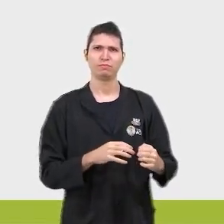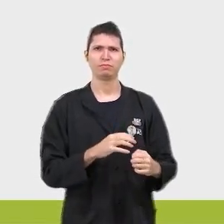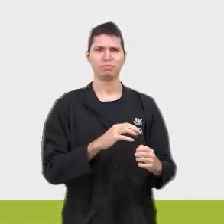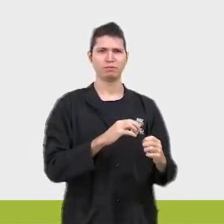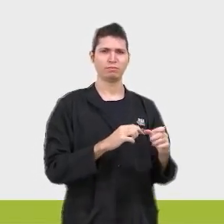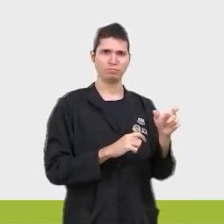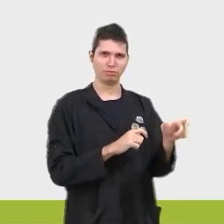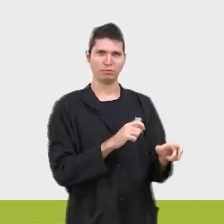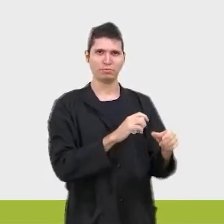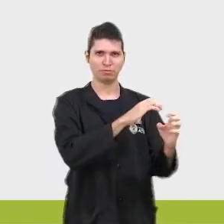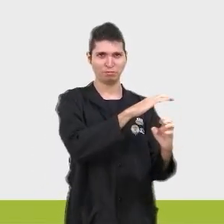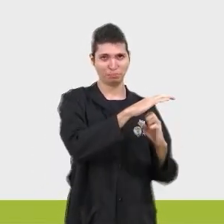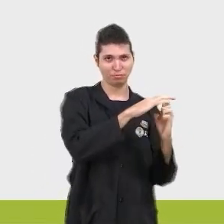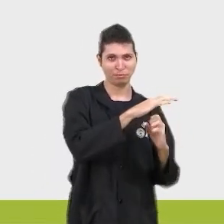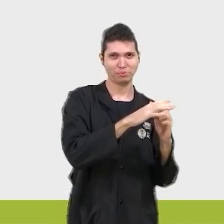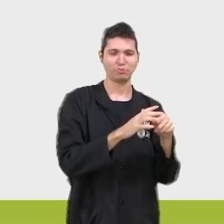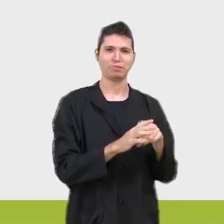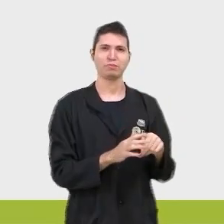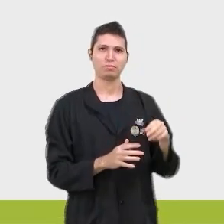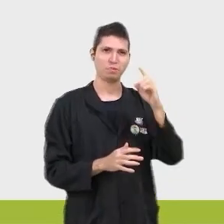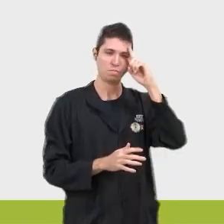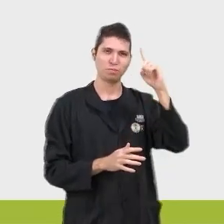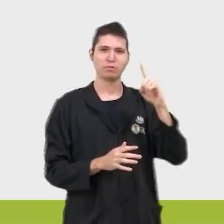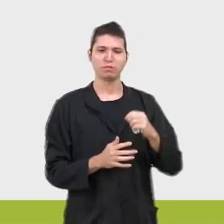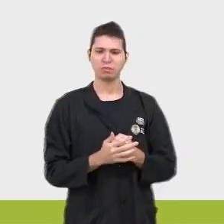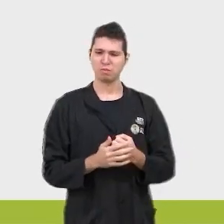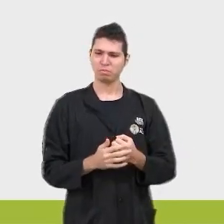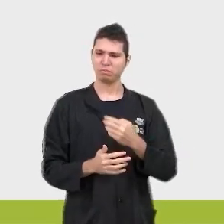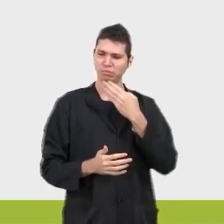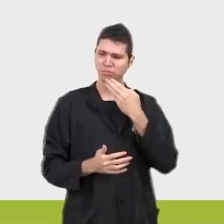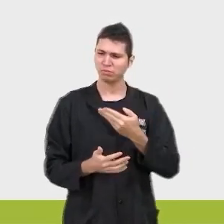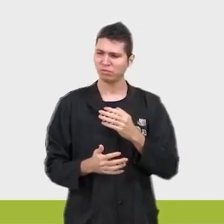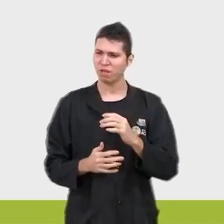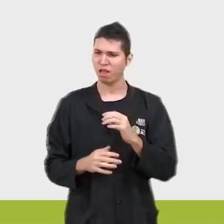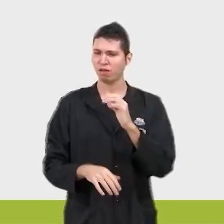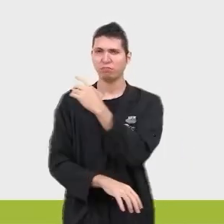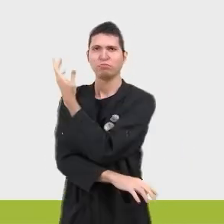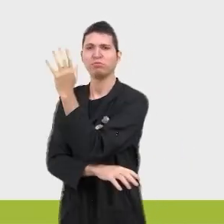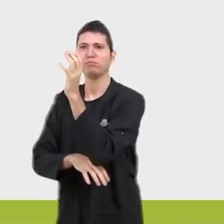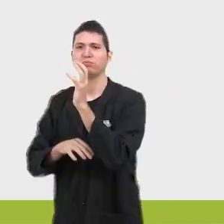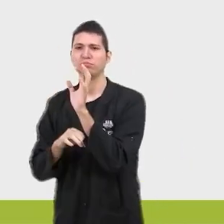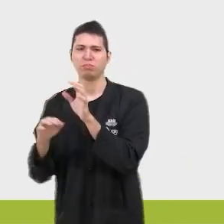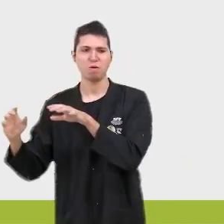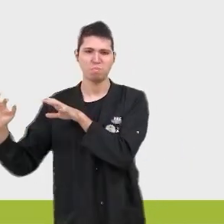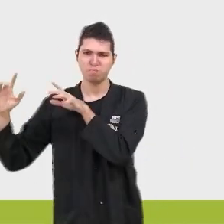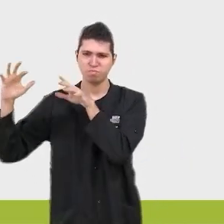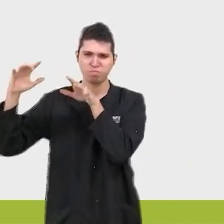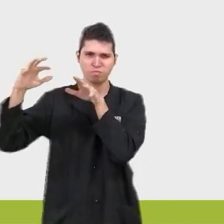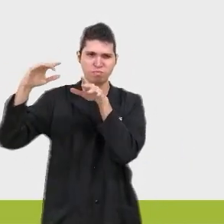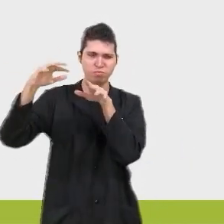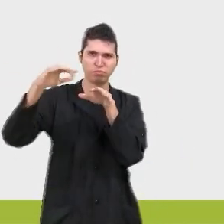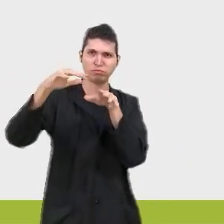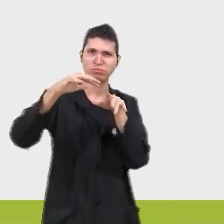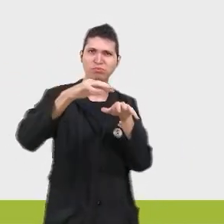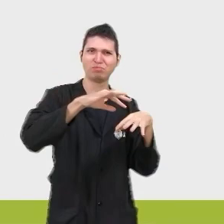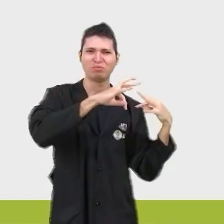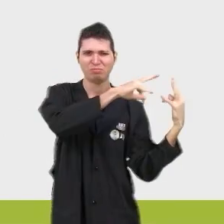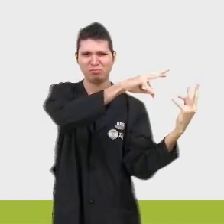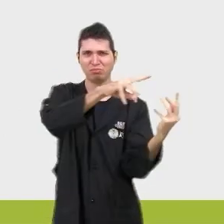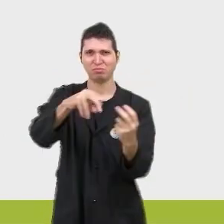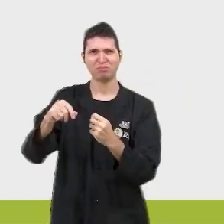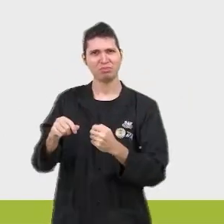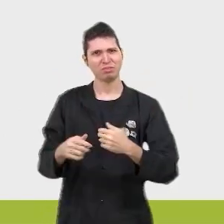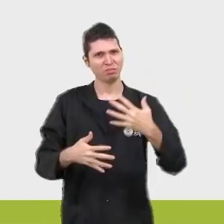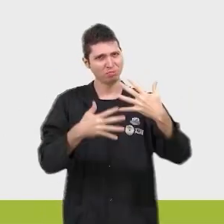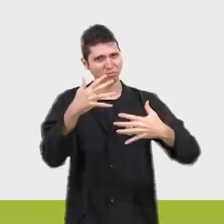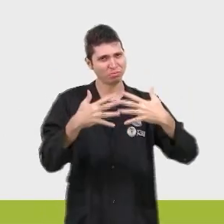que absurdo, essa floresta invadiu nossas terras há milhares de anos e hoje atrapalha o nosso